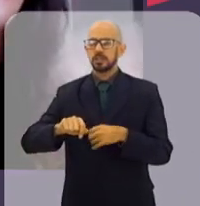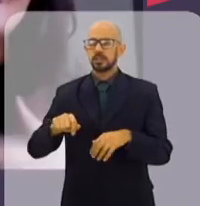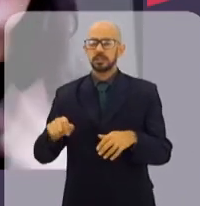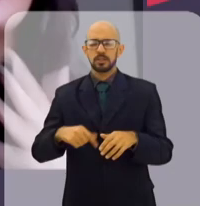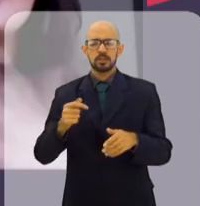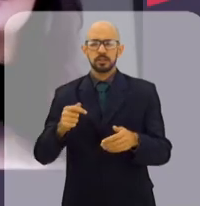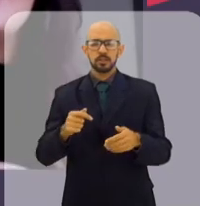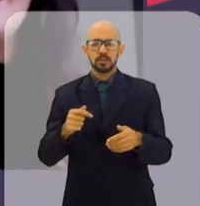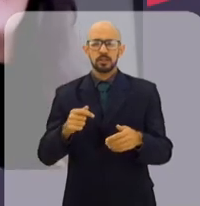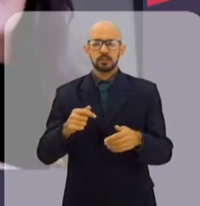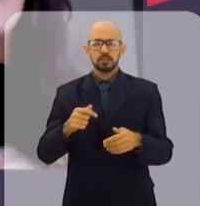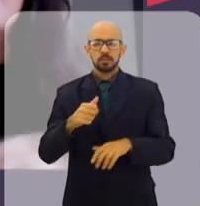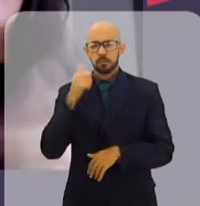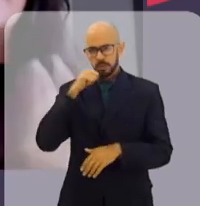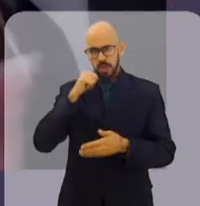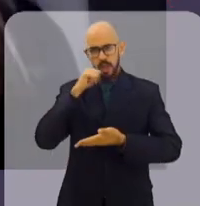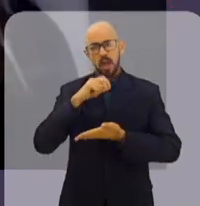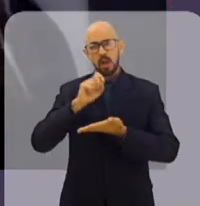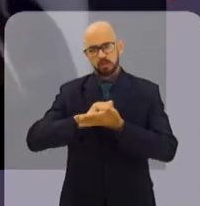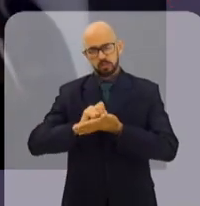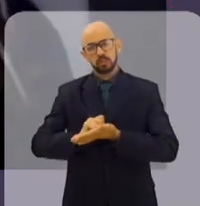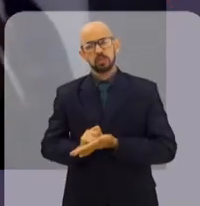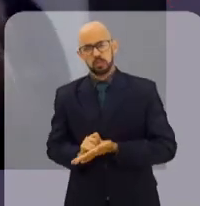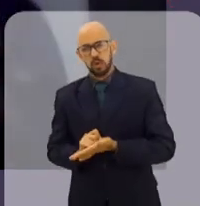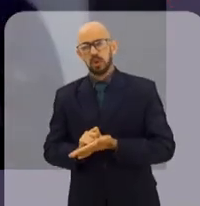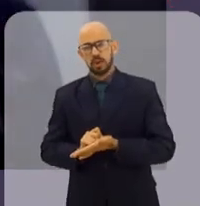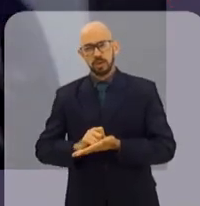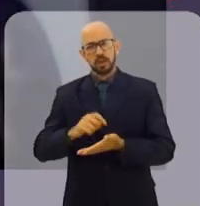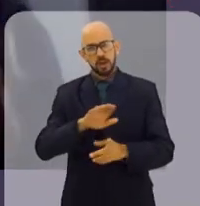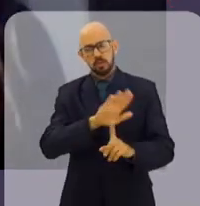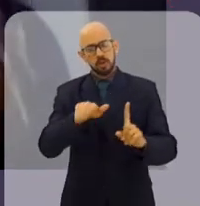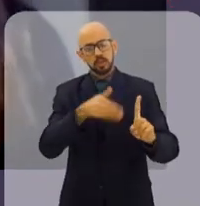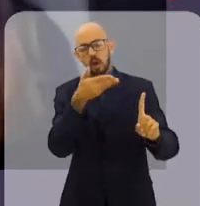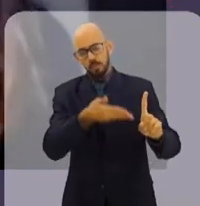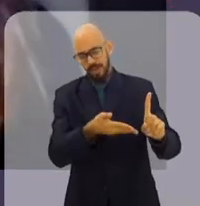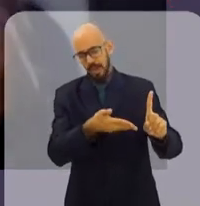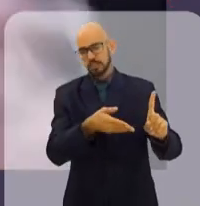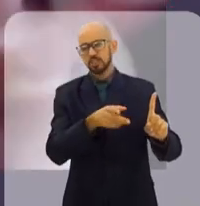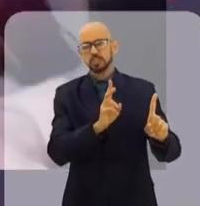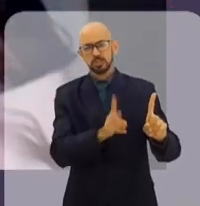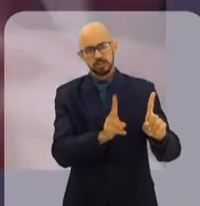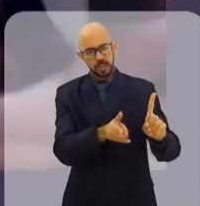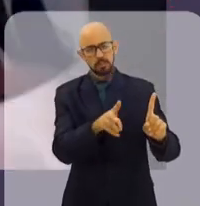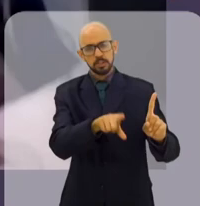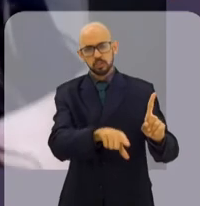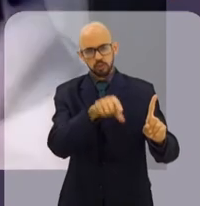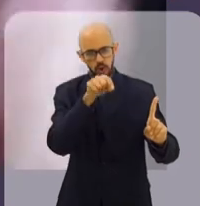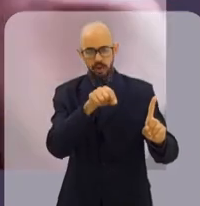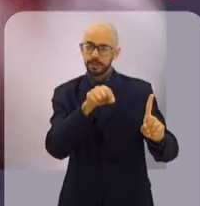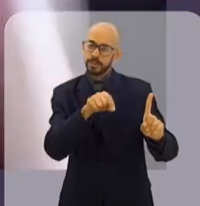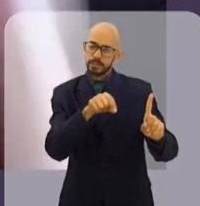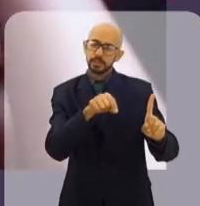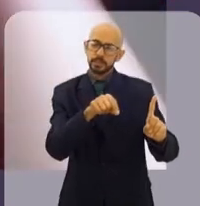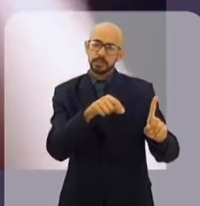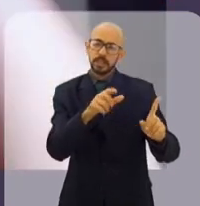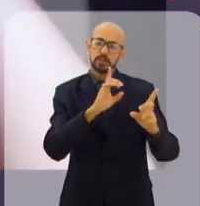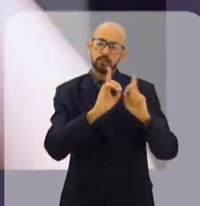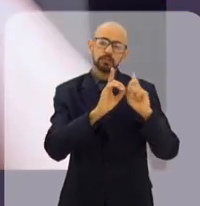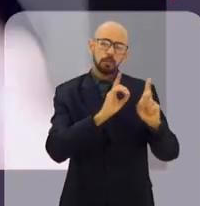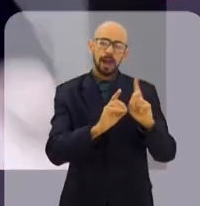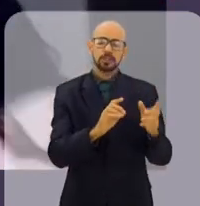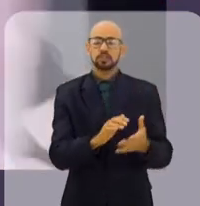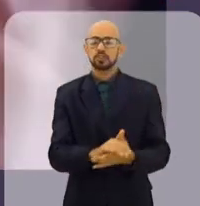né? Mas enfim, fica aí a nossa homenagem a ela. E aí é mais ou menos escolhida assim, né?